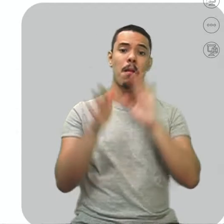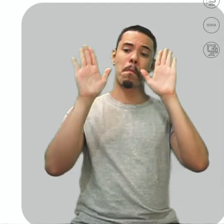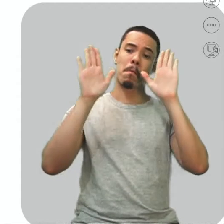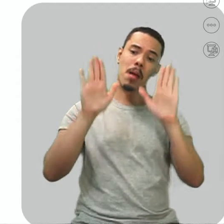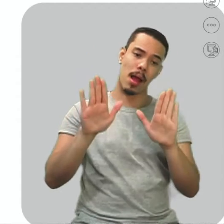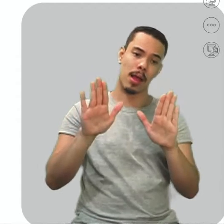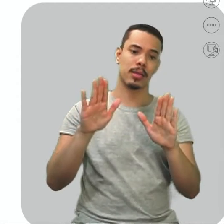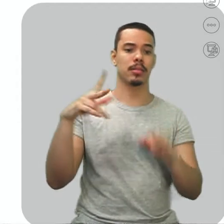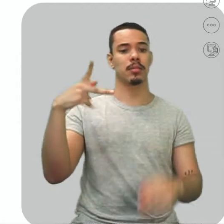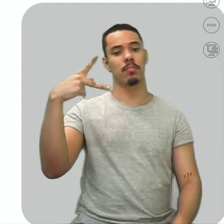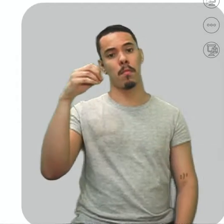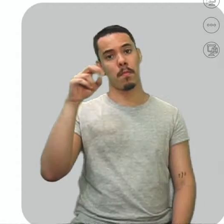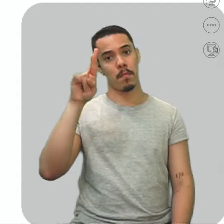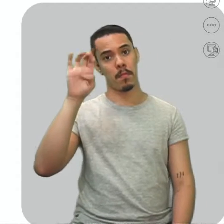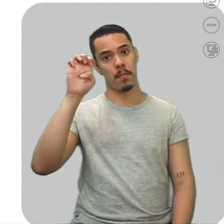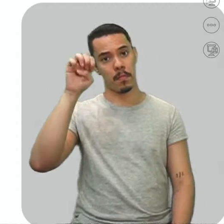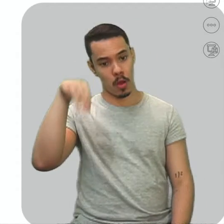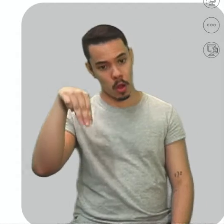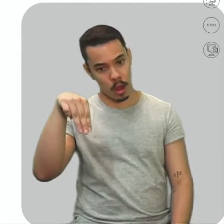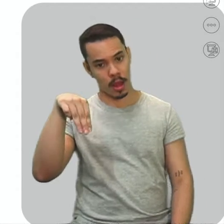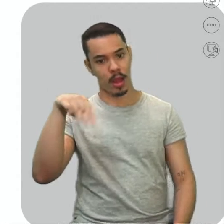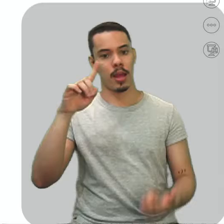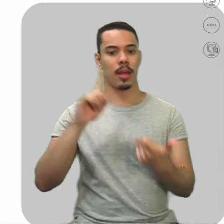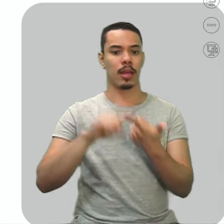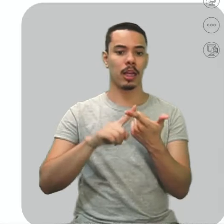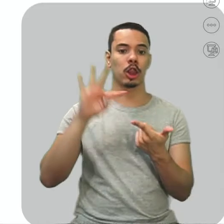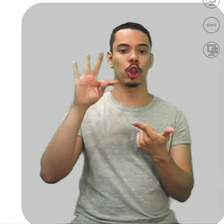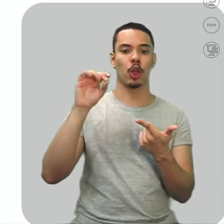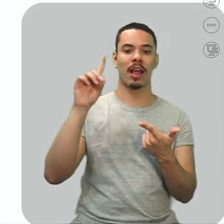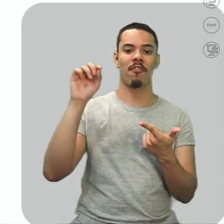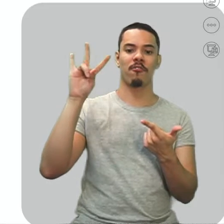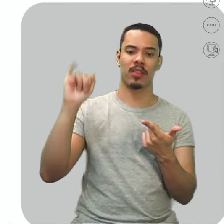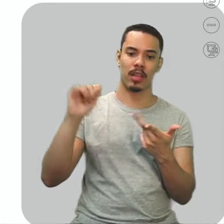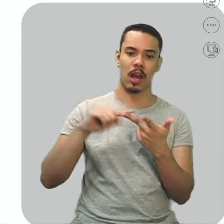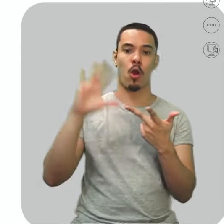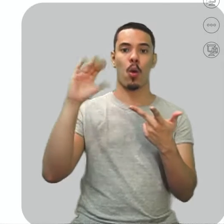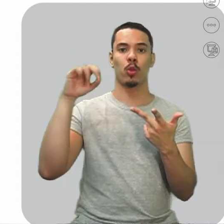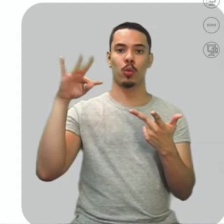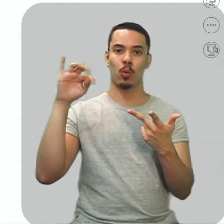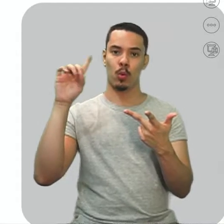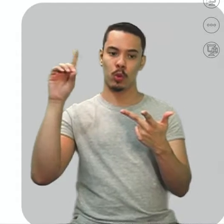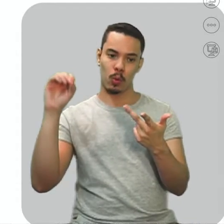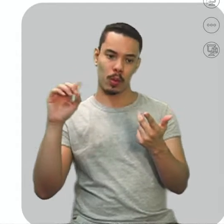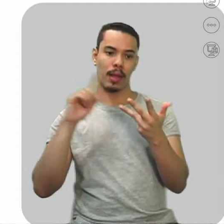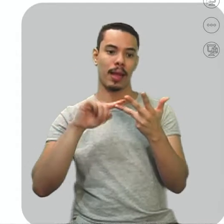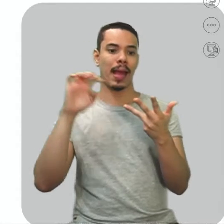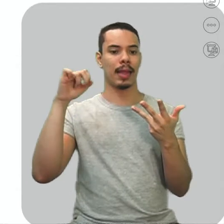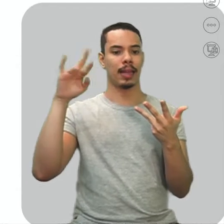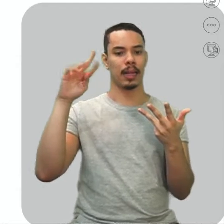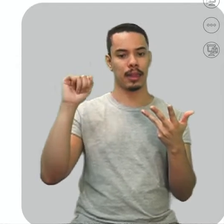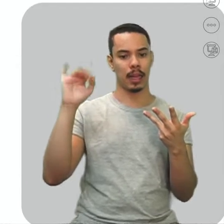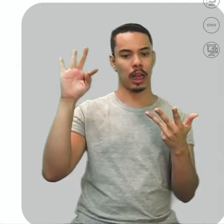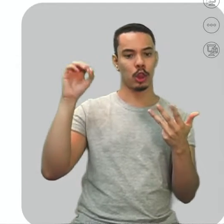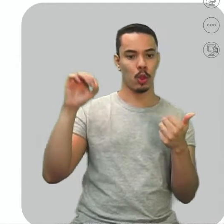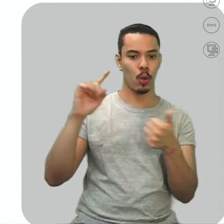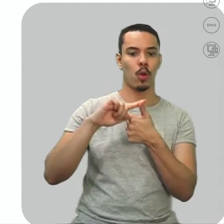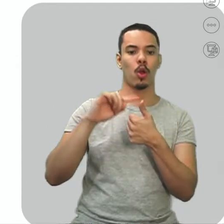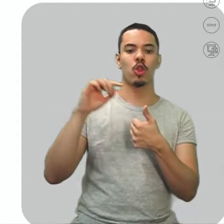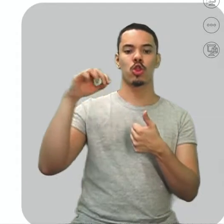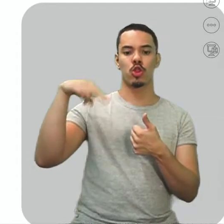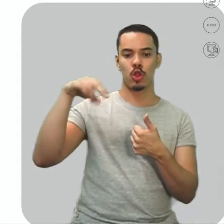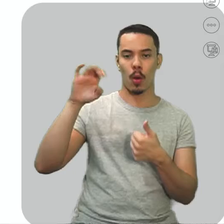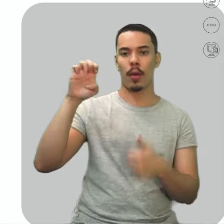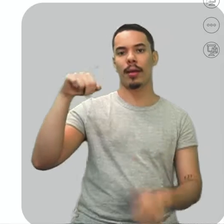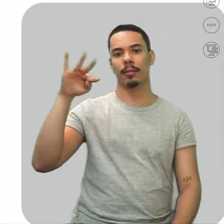Ó mas porém todavia contudo entretanto no